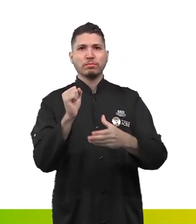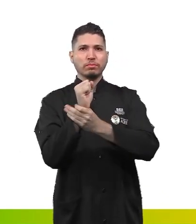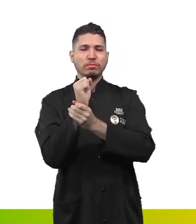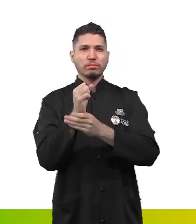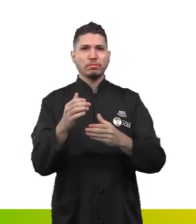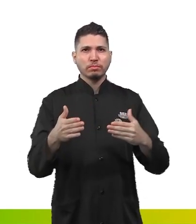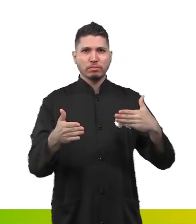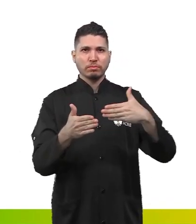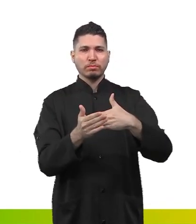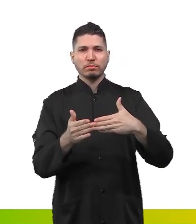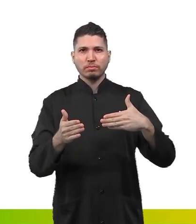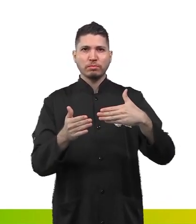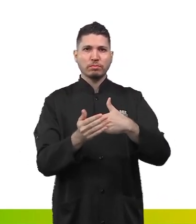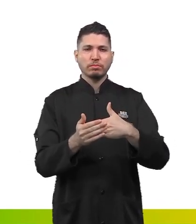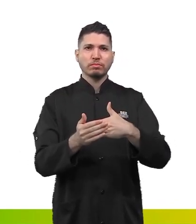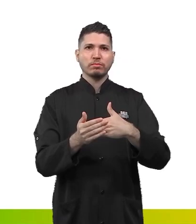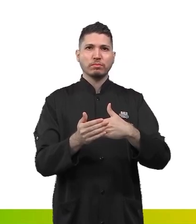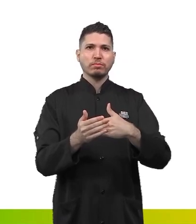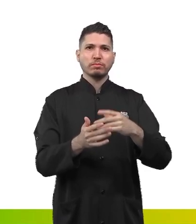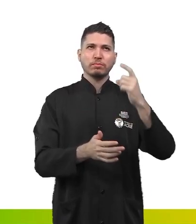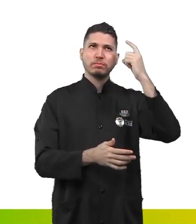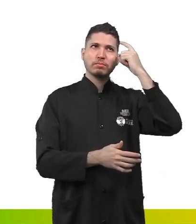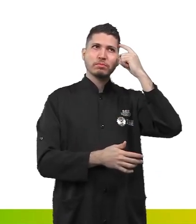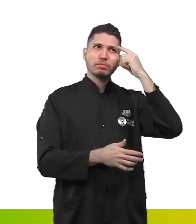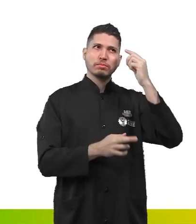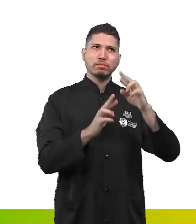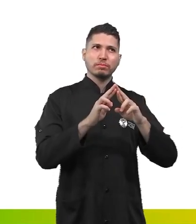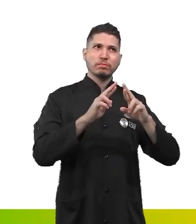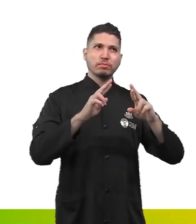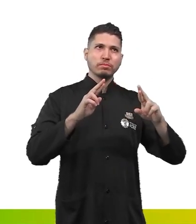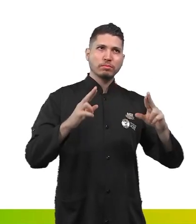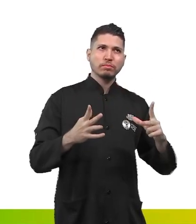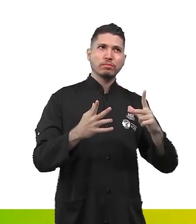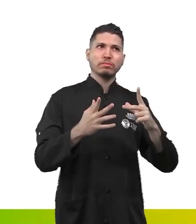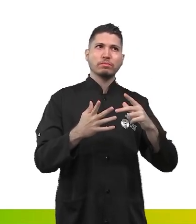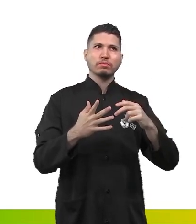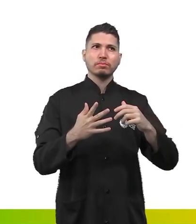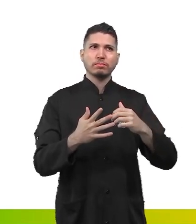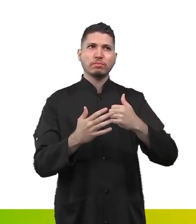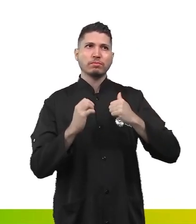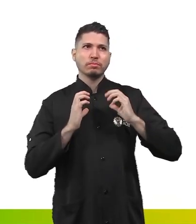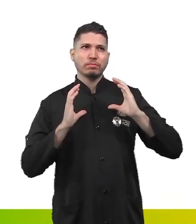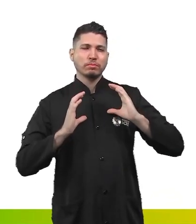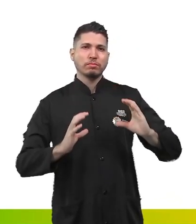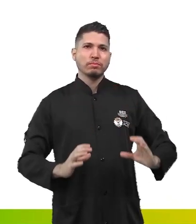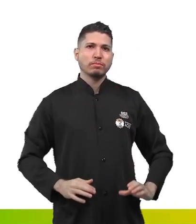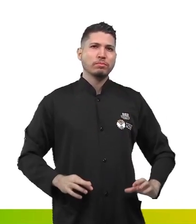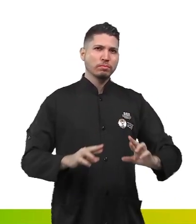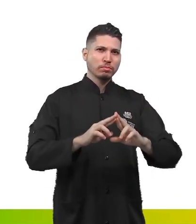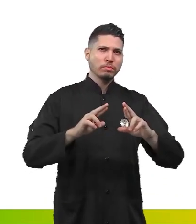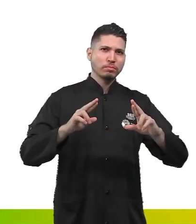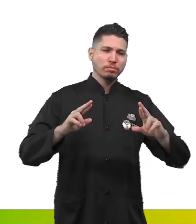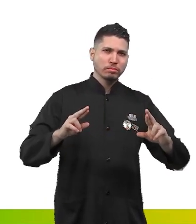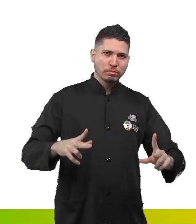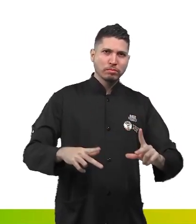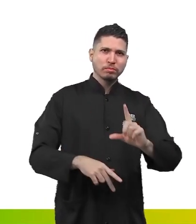em situações em que pensar diferente ou agir diferente resulte em danos para